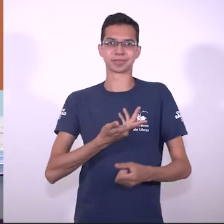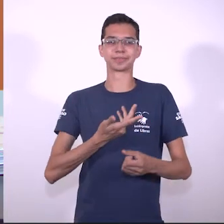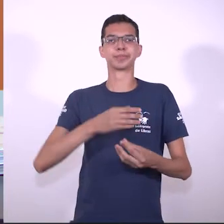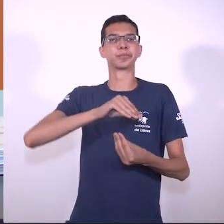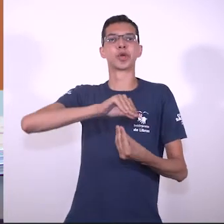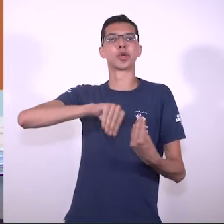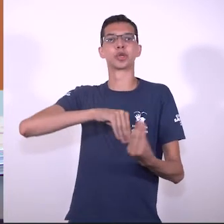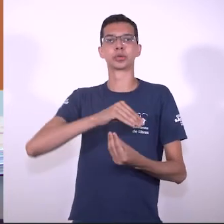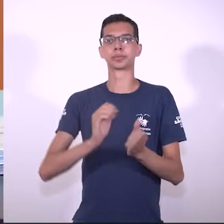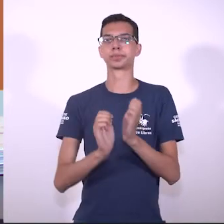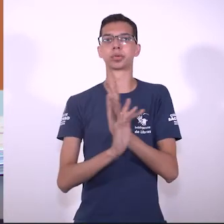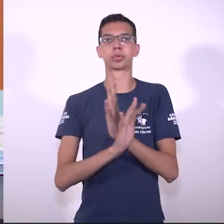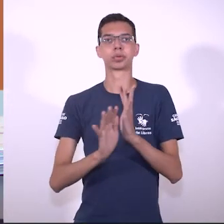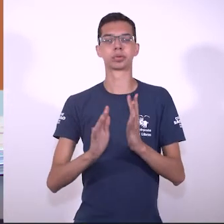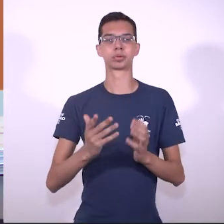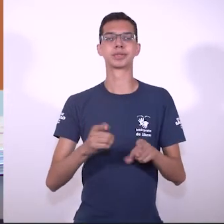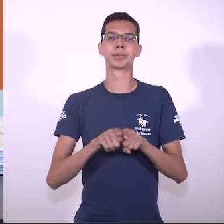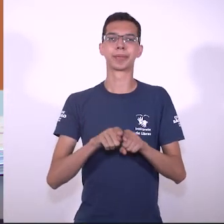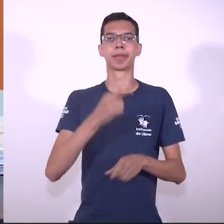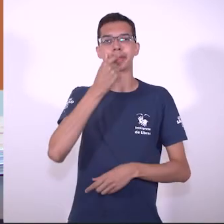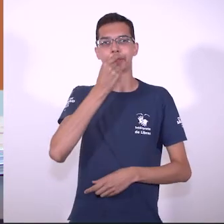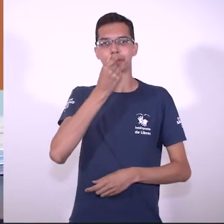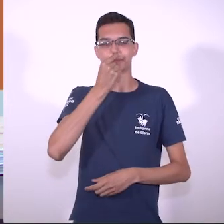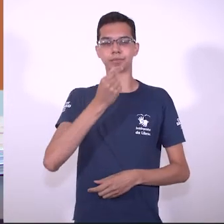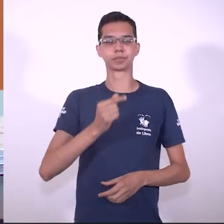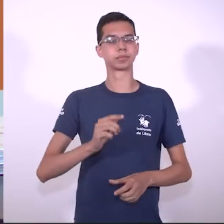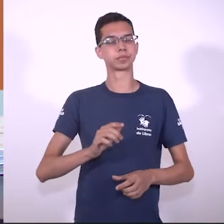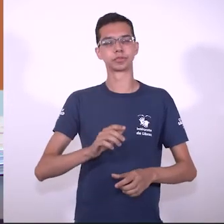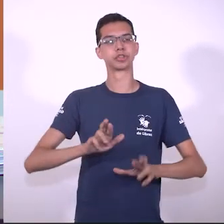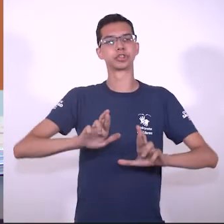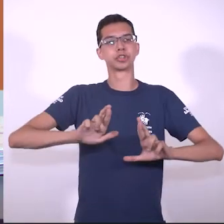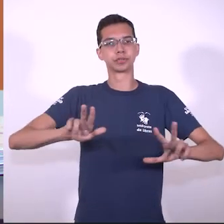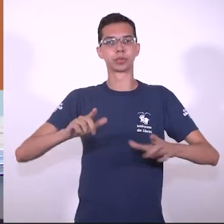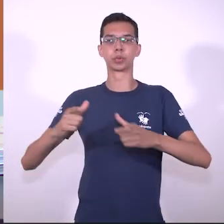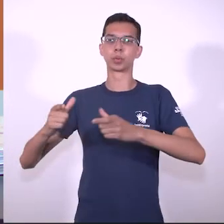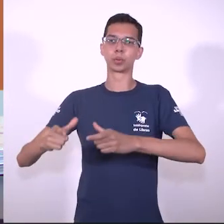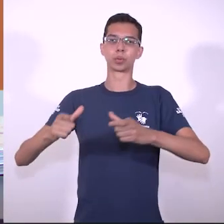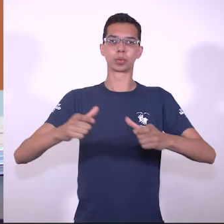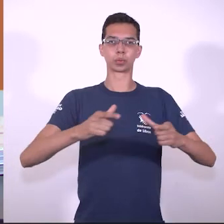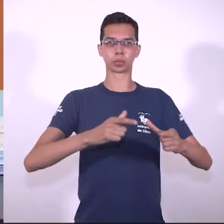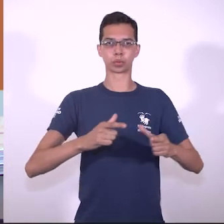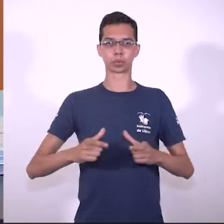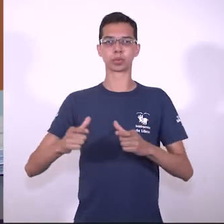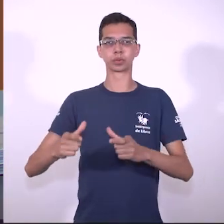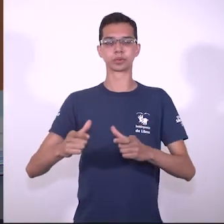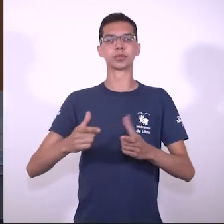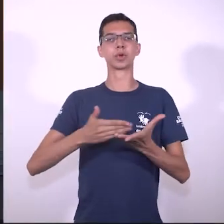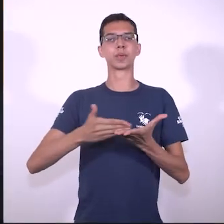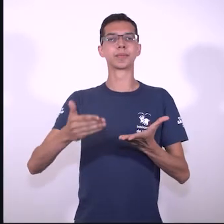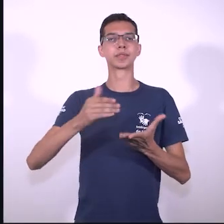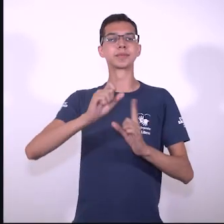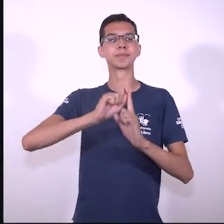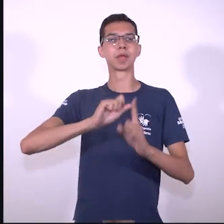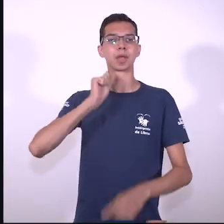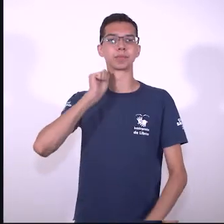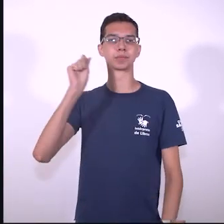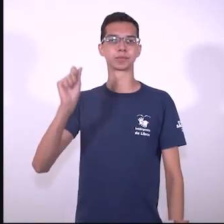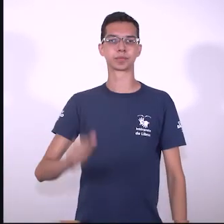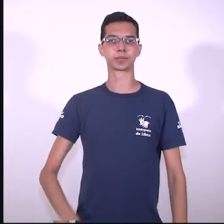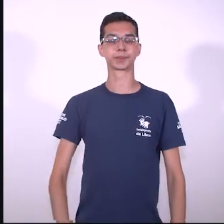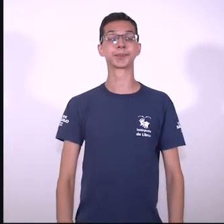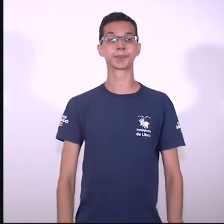os locais onde a gente vai fazer a vacinação da gripe a partir do mês de abril. A